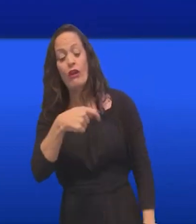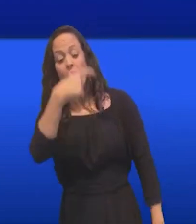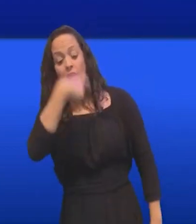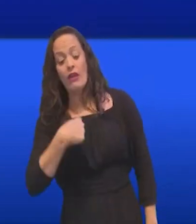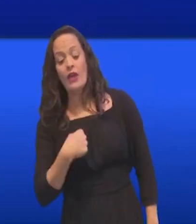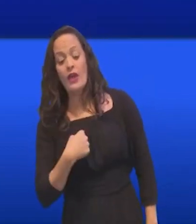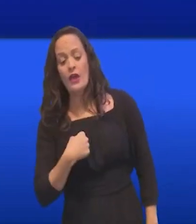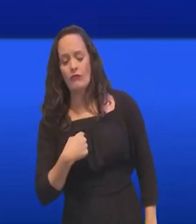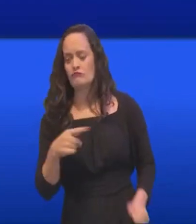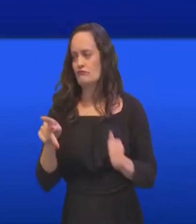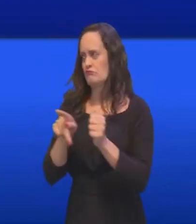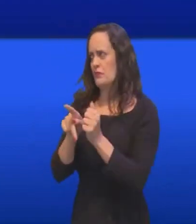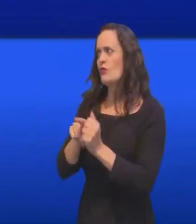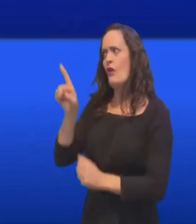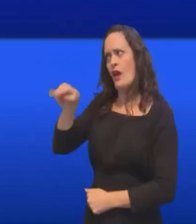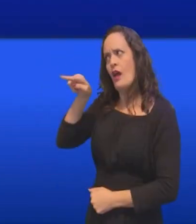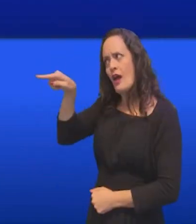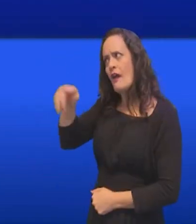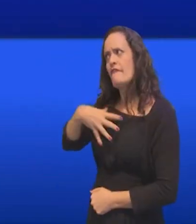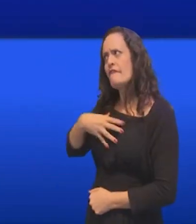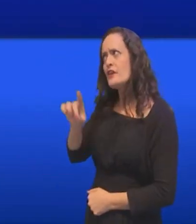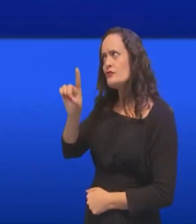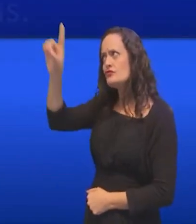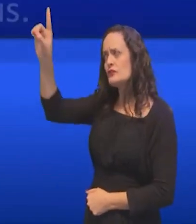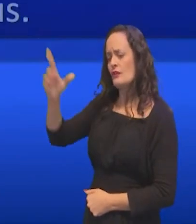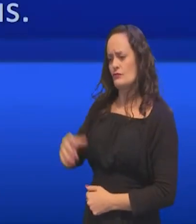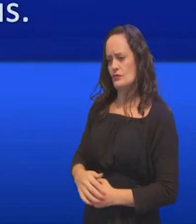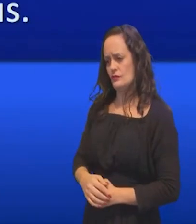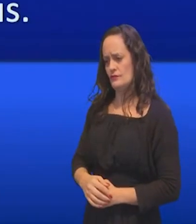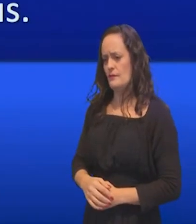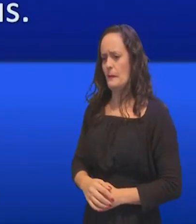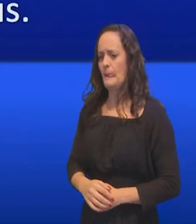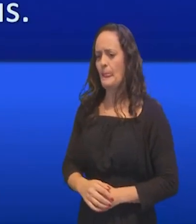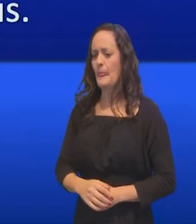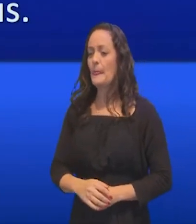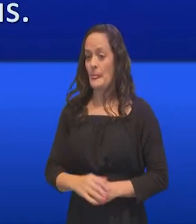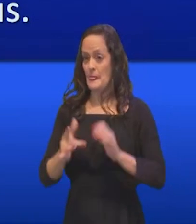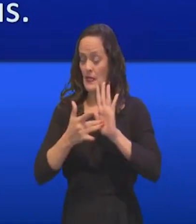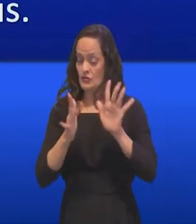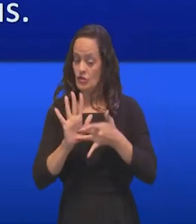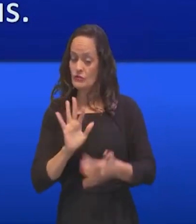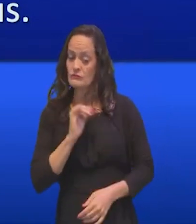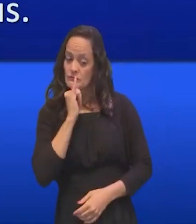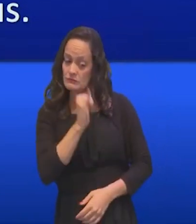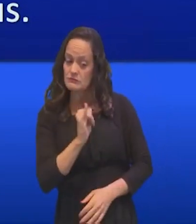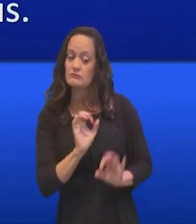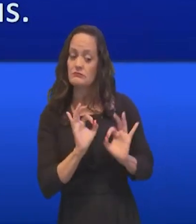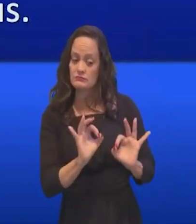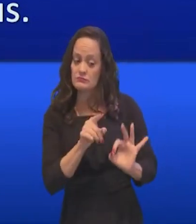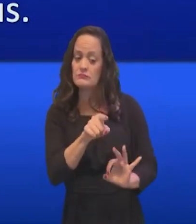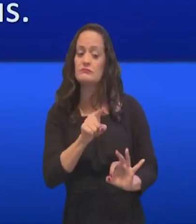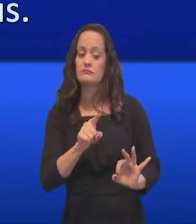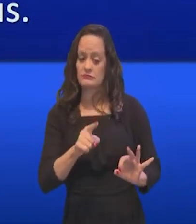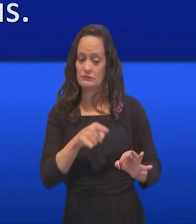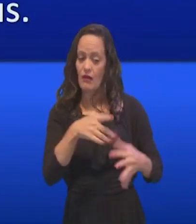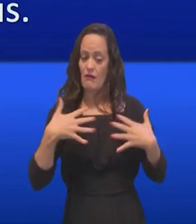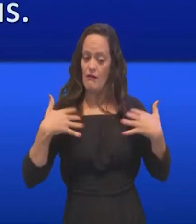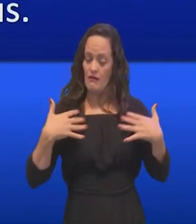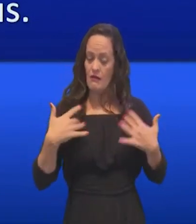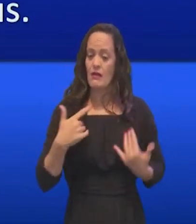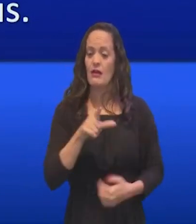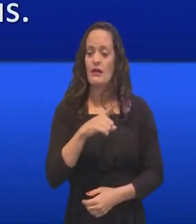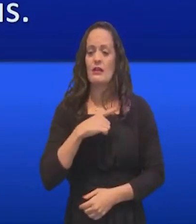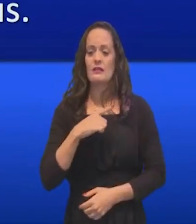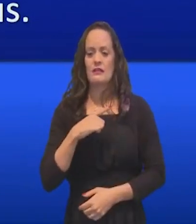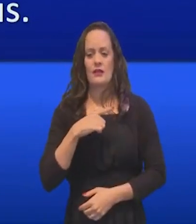Respondendo Simão Pedro, disse: tu és o Cristo, Filho do Deus vivo. Então Jesus lhe afirmou: bem-aventurado és Simão Bar-Jonas, porque